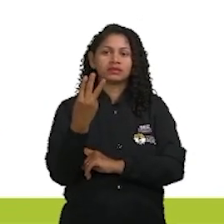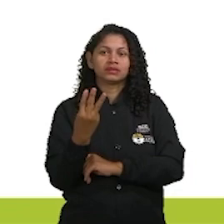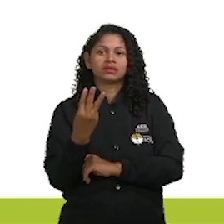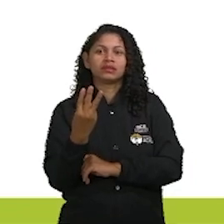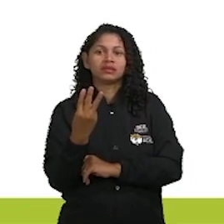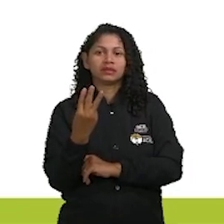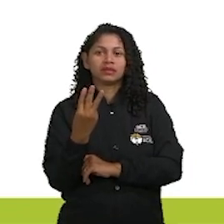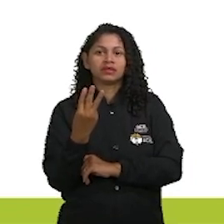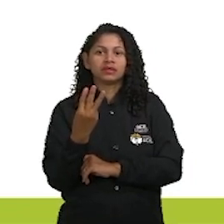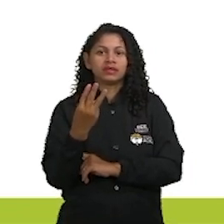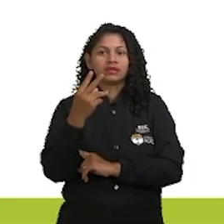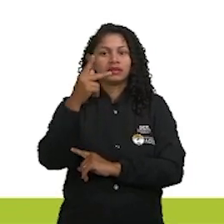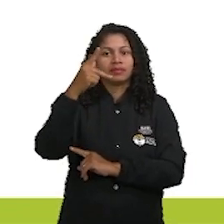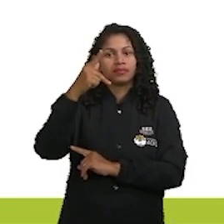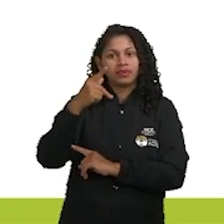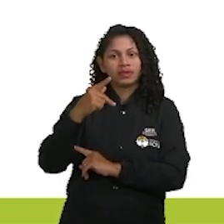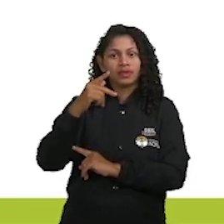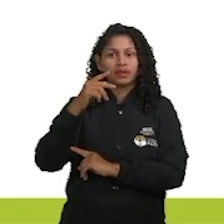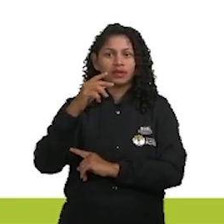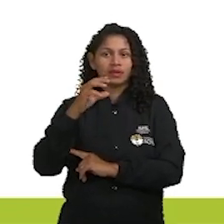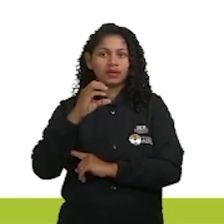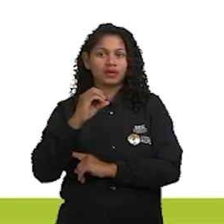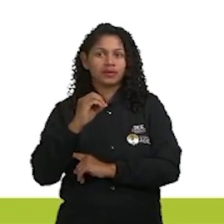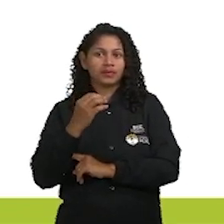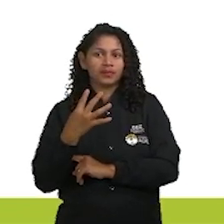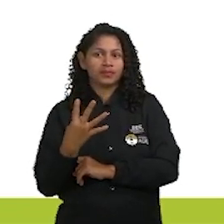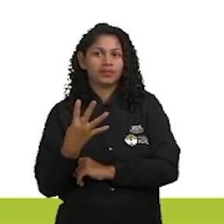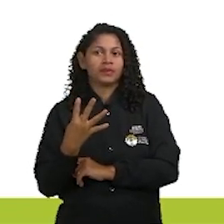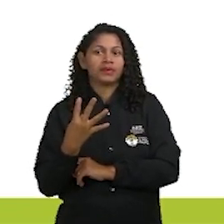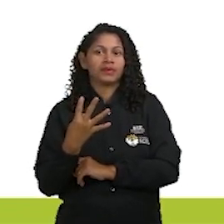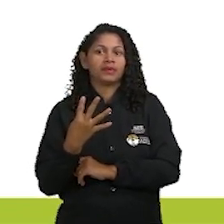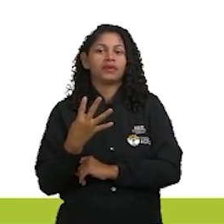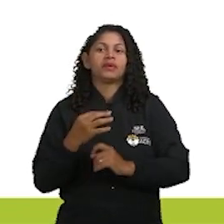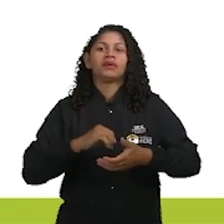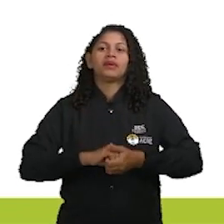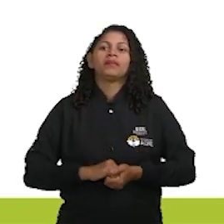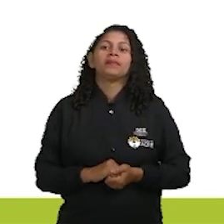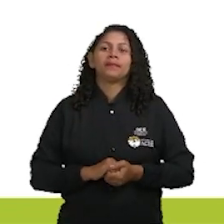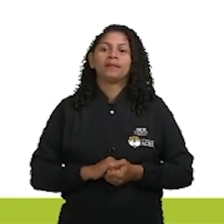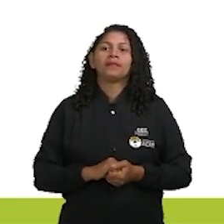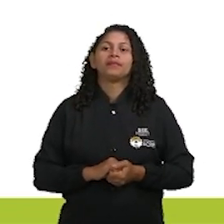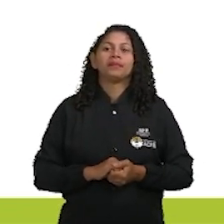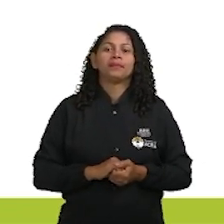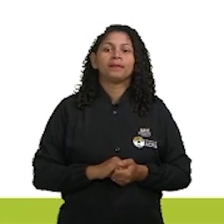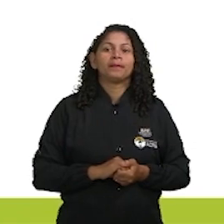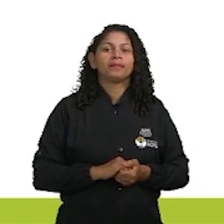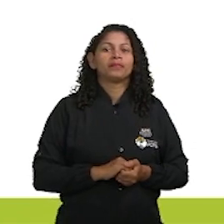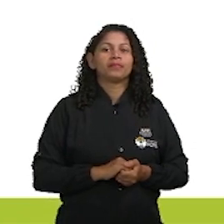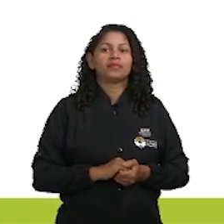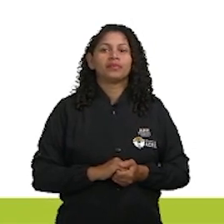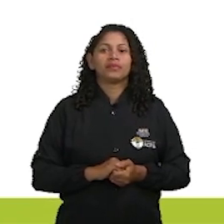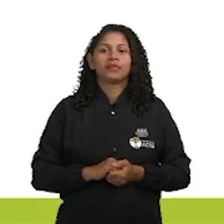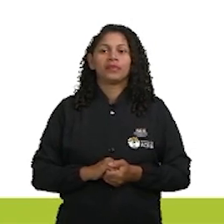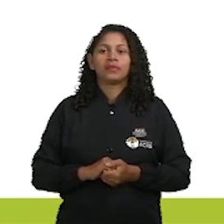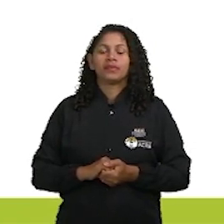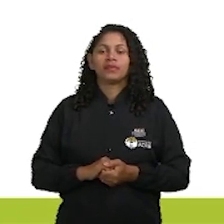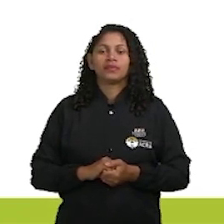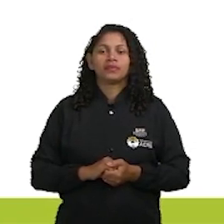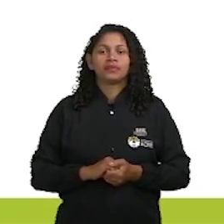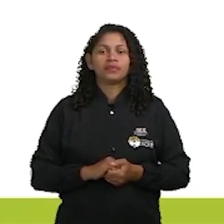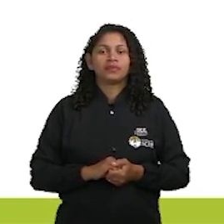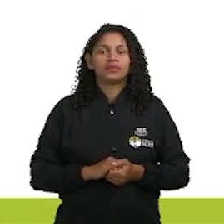H3PO4. Eu tenho 3 átomos diferentes, o átomo de hidrogênio, o átomo de fósforo e